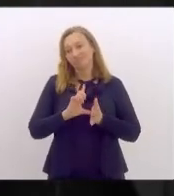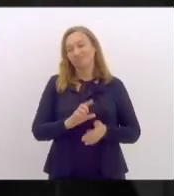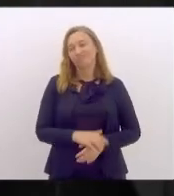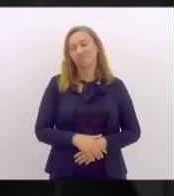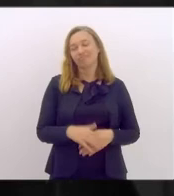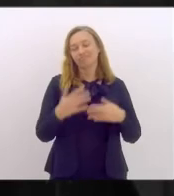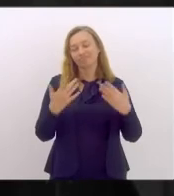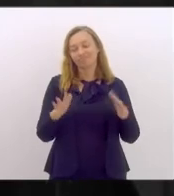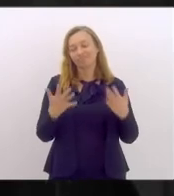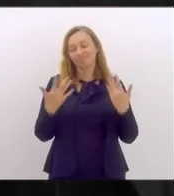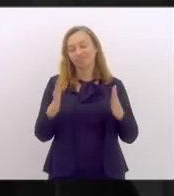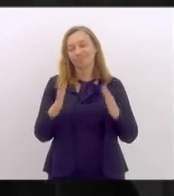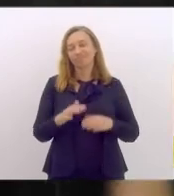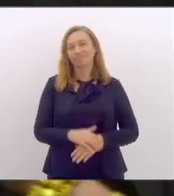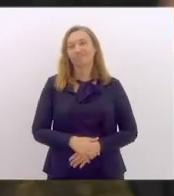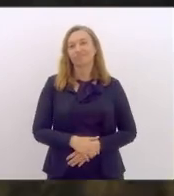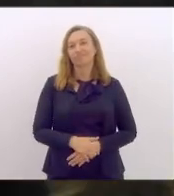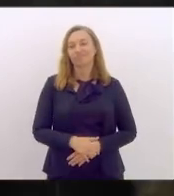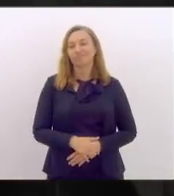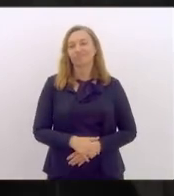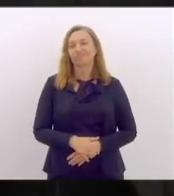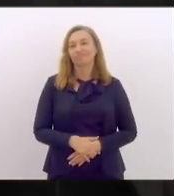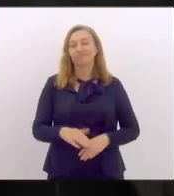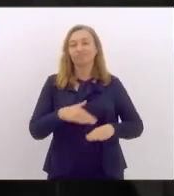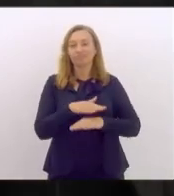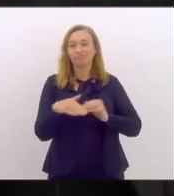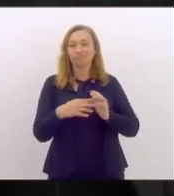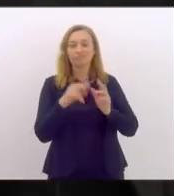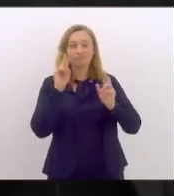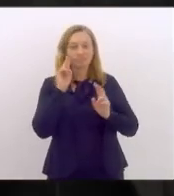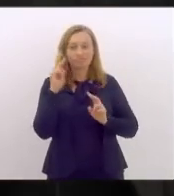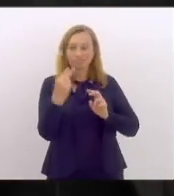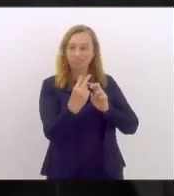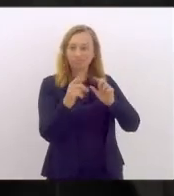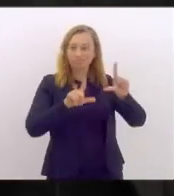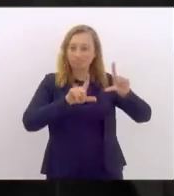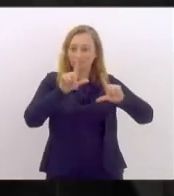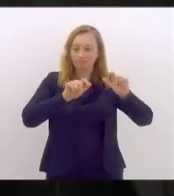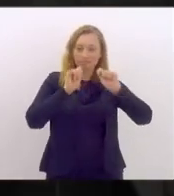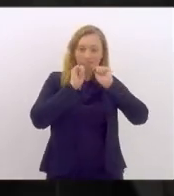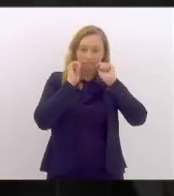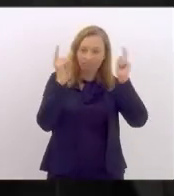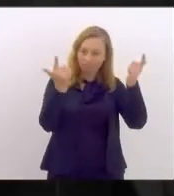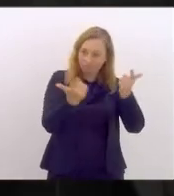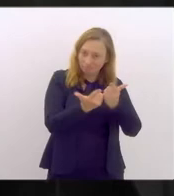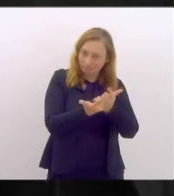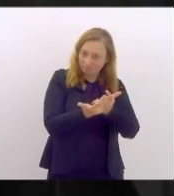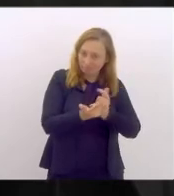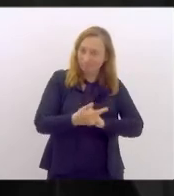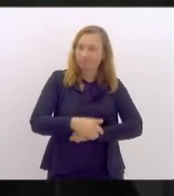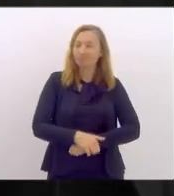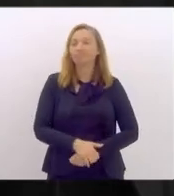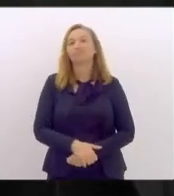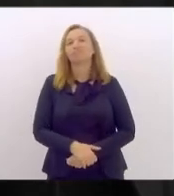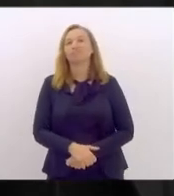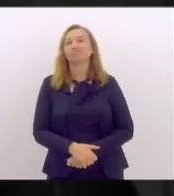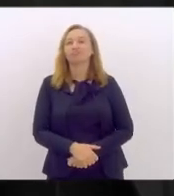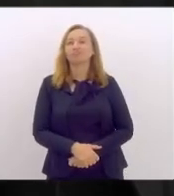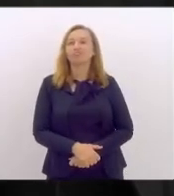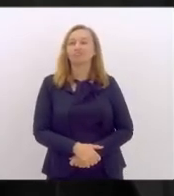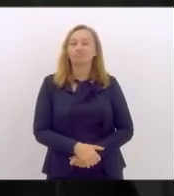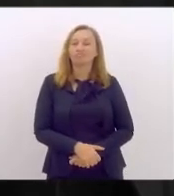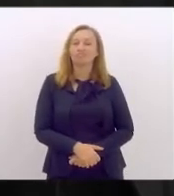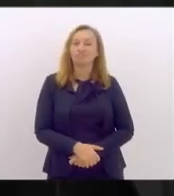saudando as telespectadores as telespectadoras e os telespectadores